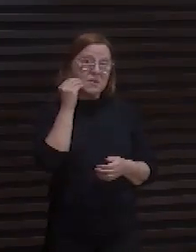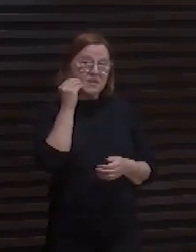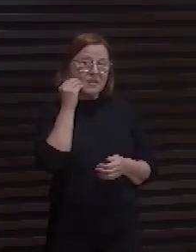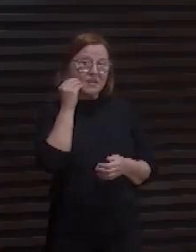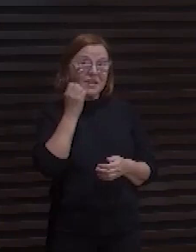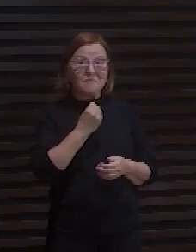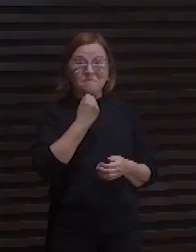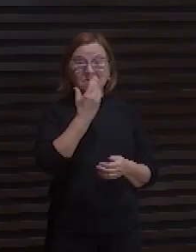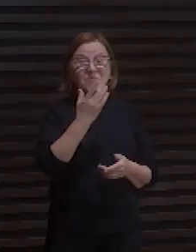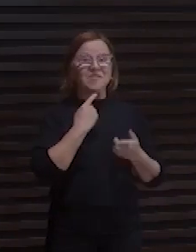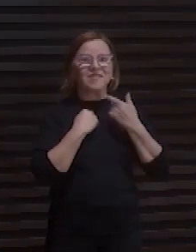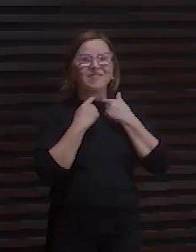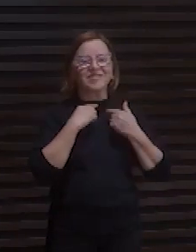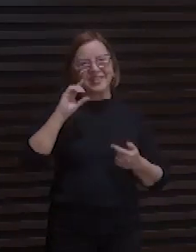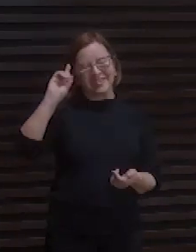de Deus? É isso que está